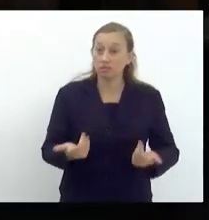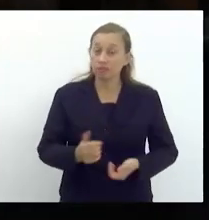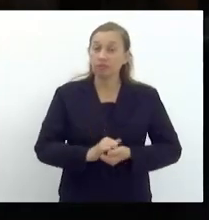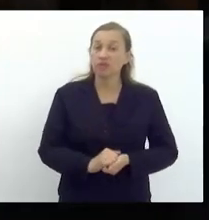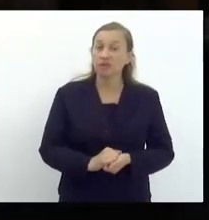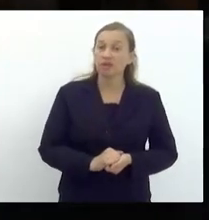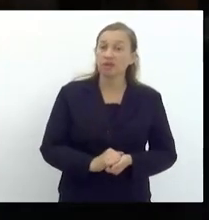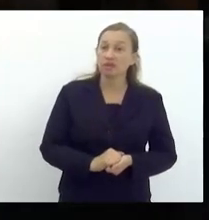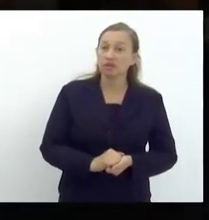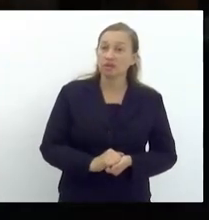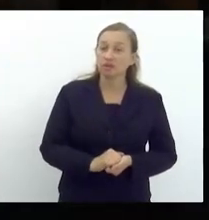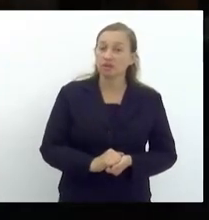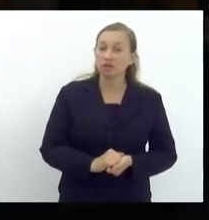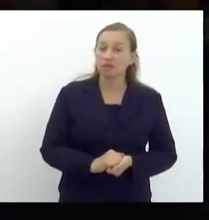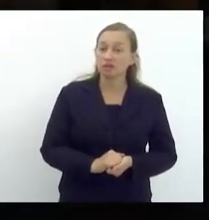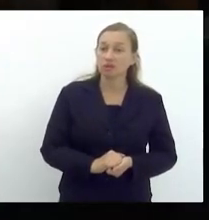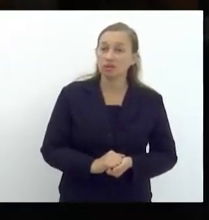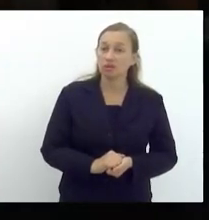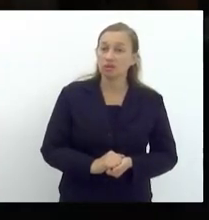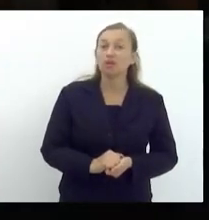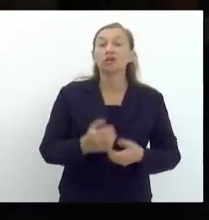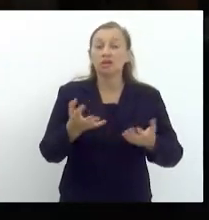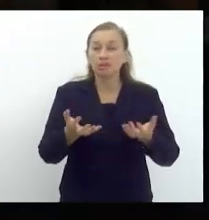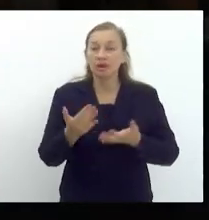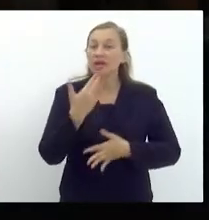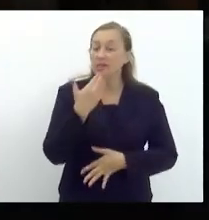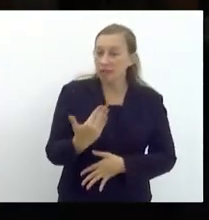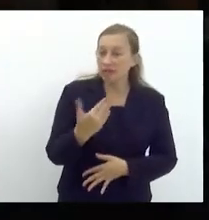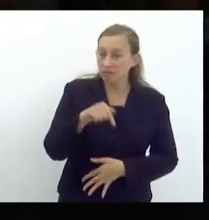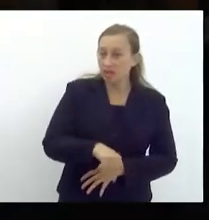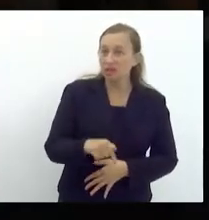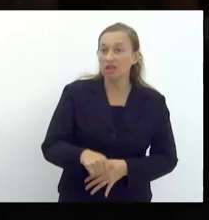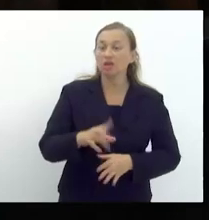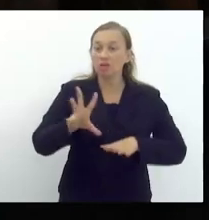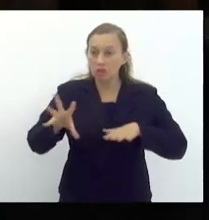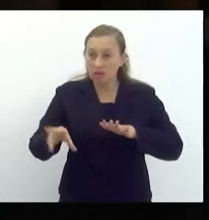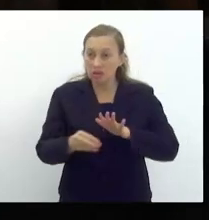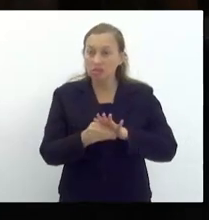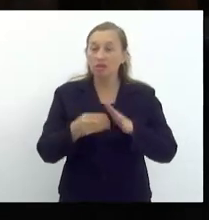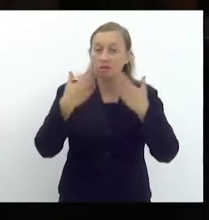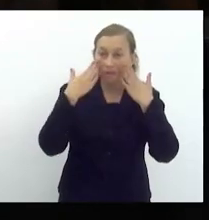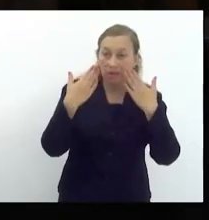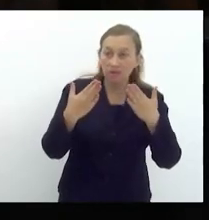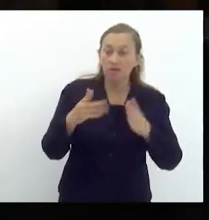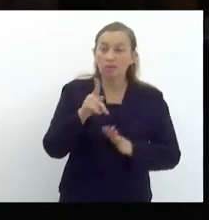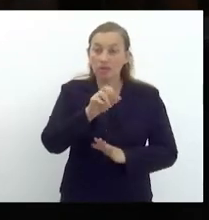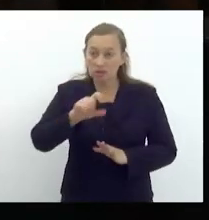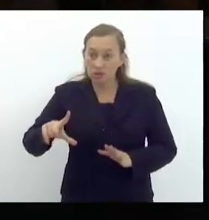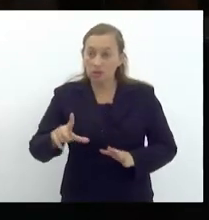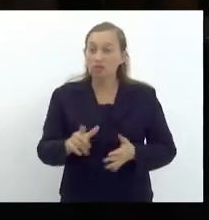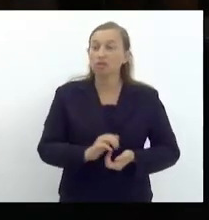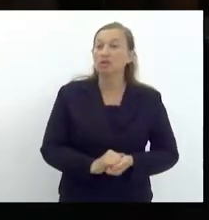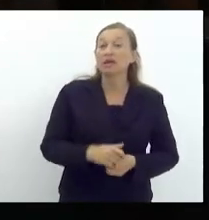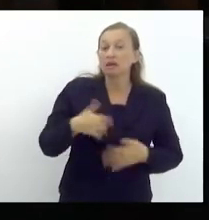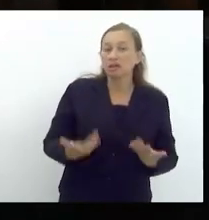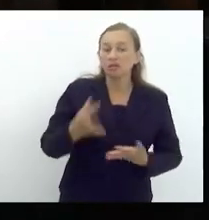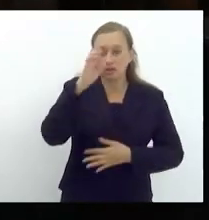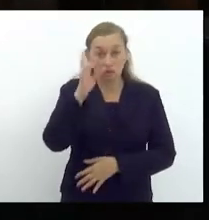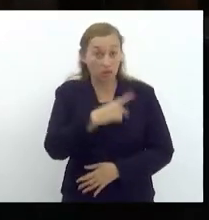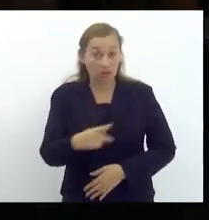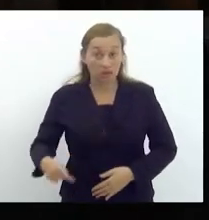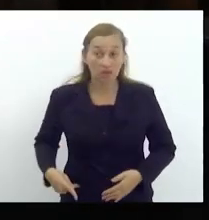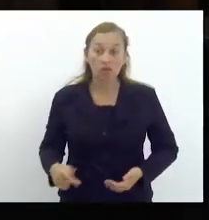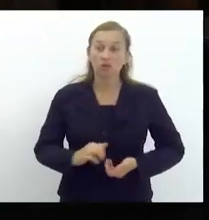seja aventado é isso que a gente pede aqui com as emendas apresentadas pelo pessoal E aí senhor presidente